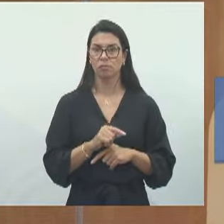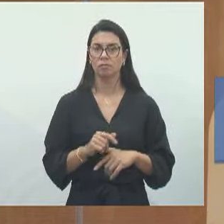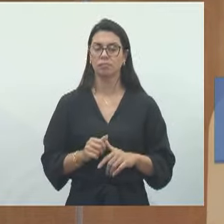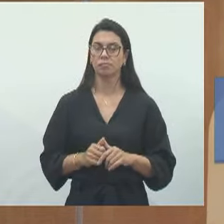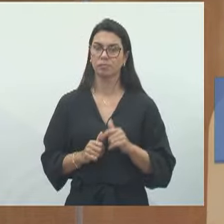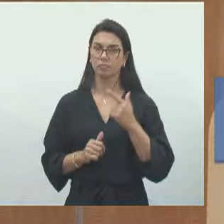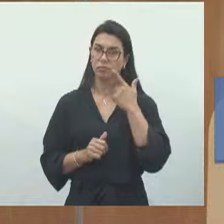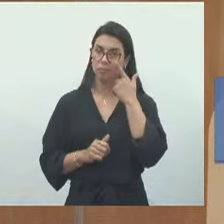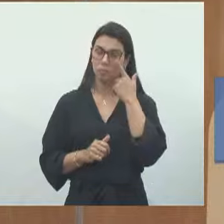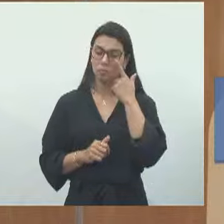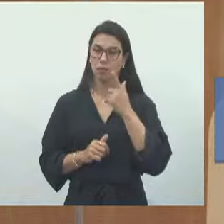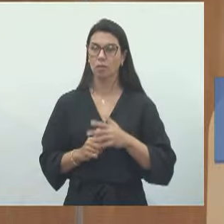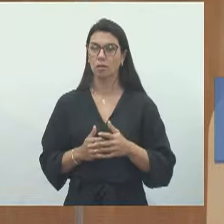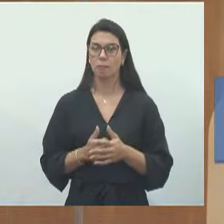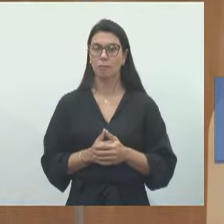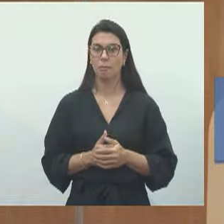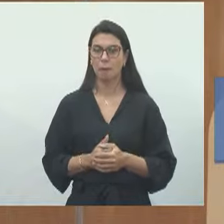Salvador.